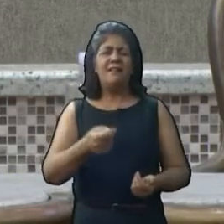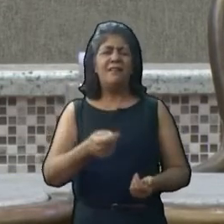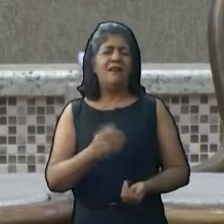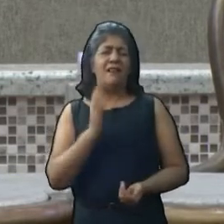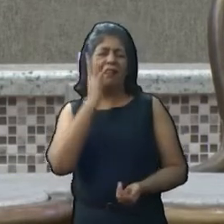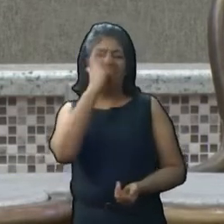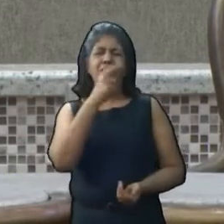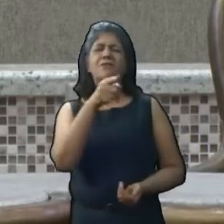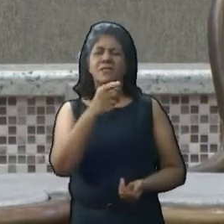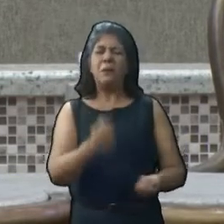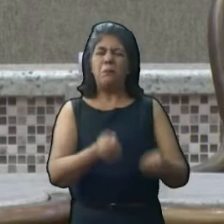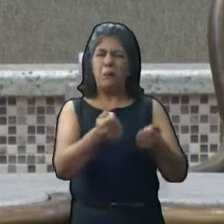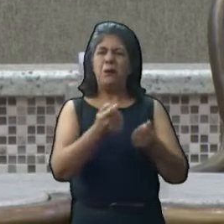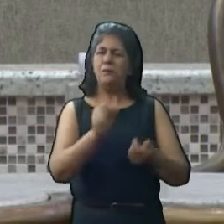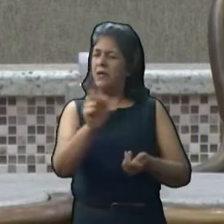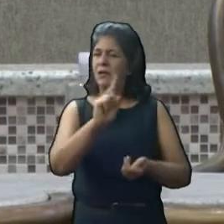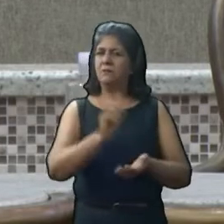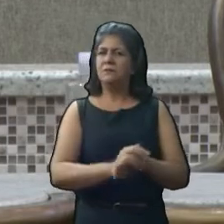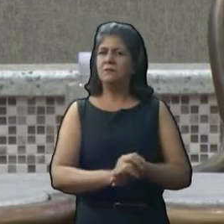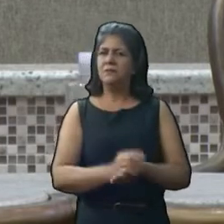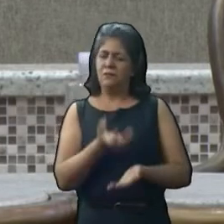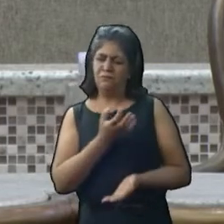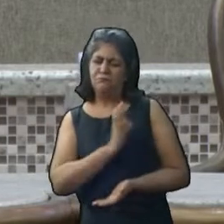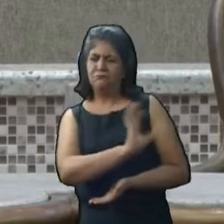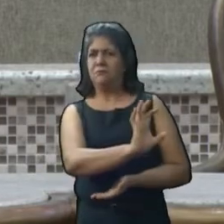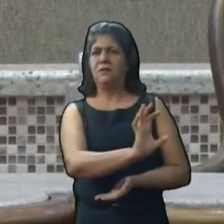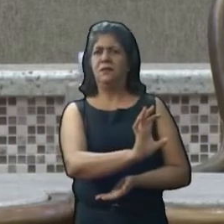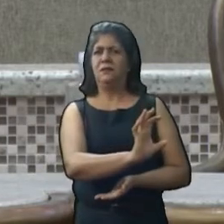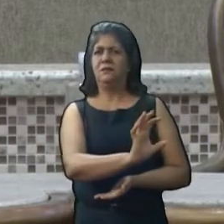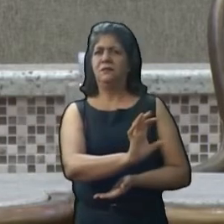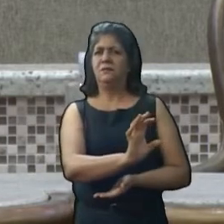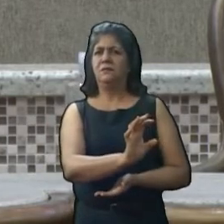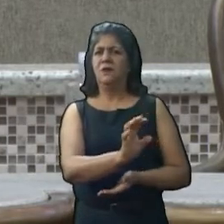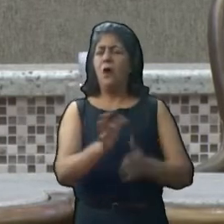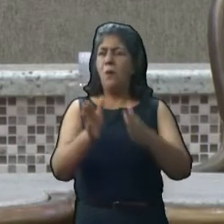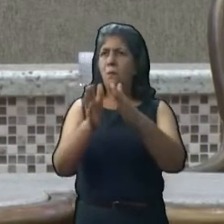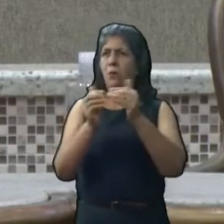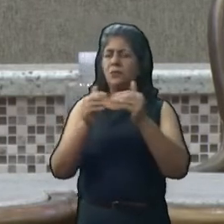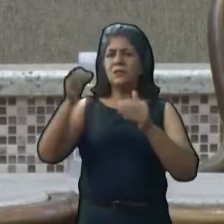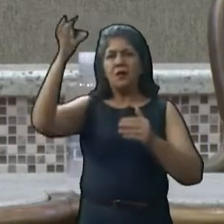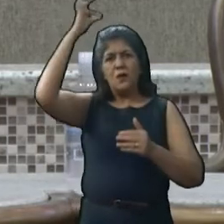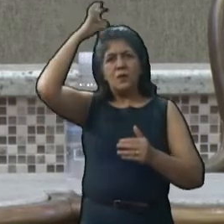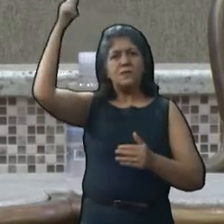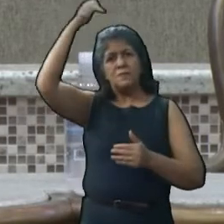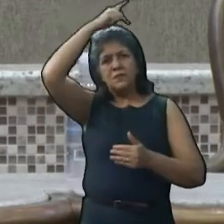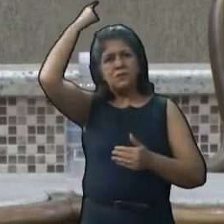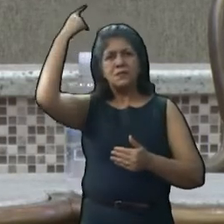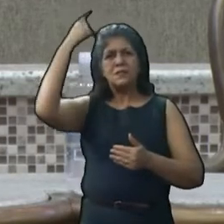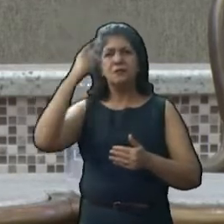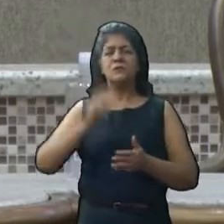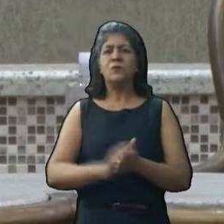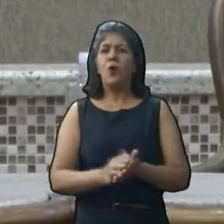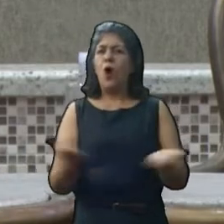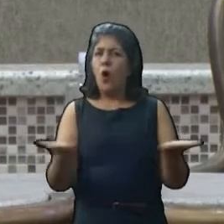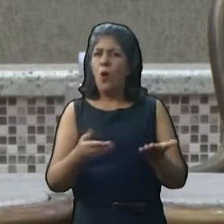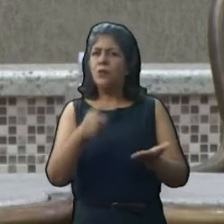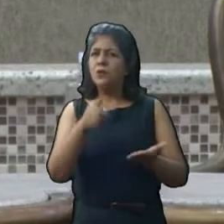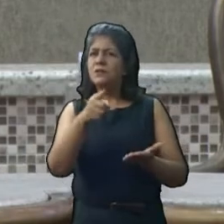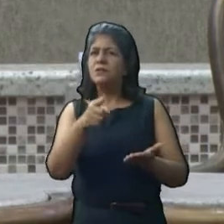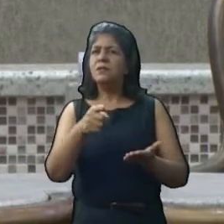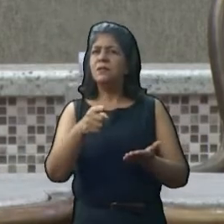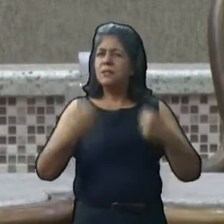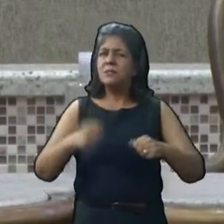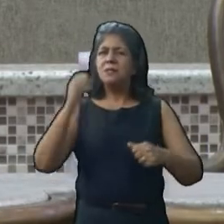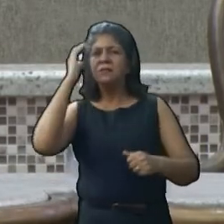bonito mas enchei-vos do espírito santo de deus o desafio hoje de deus para você é exatamente